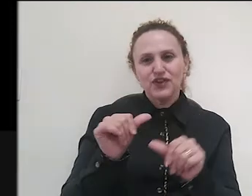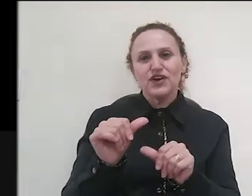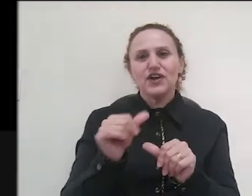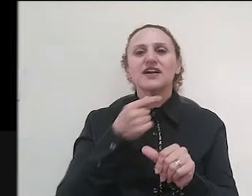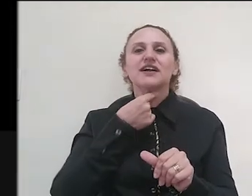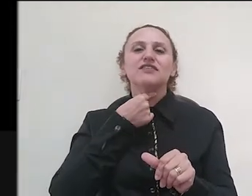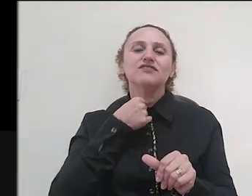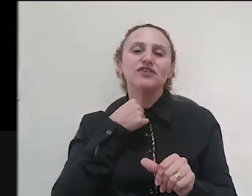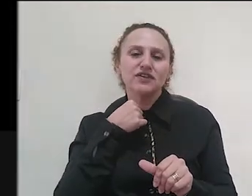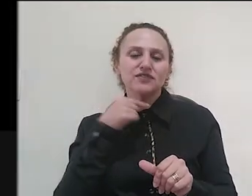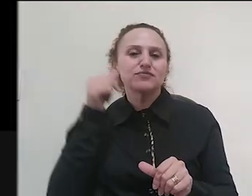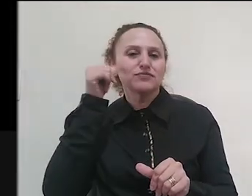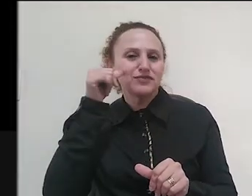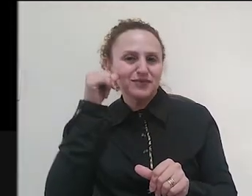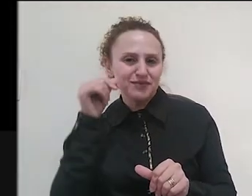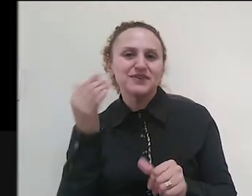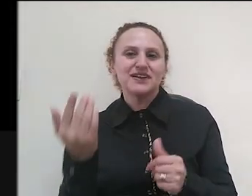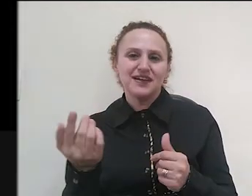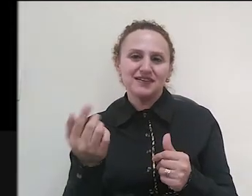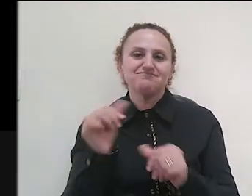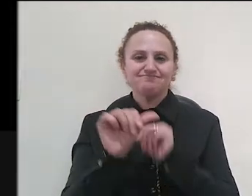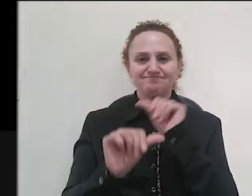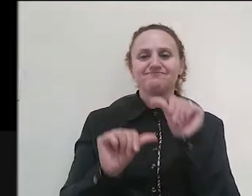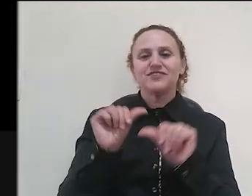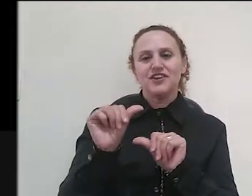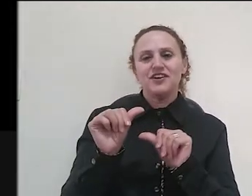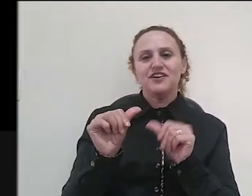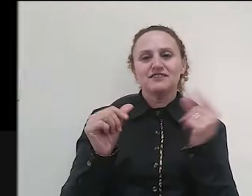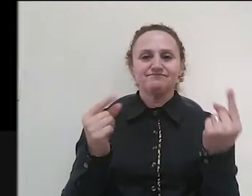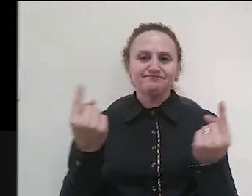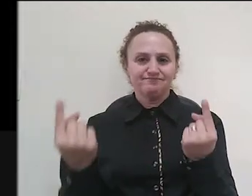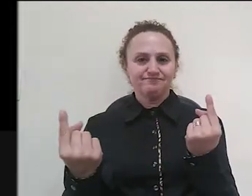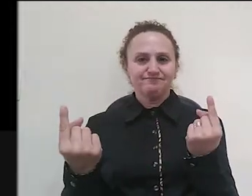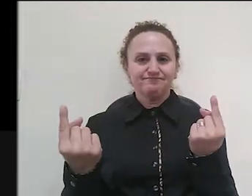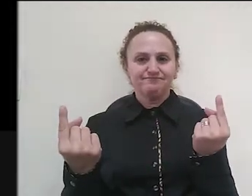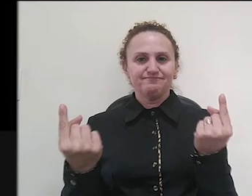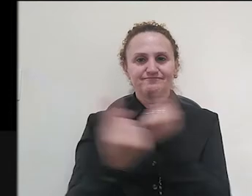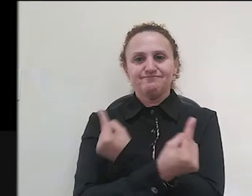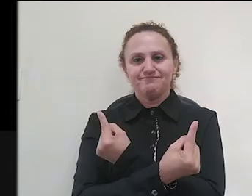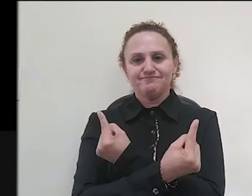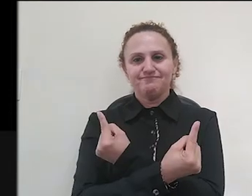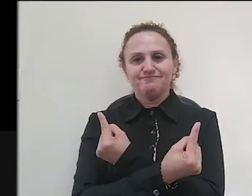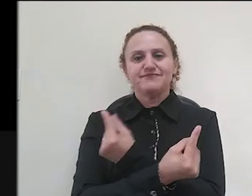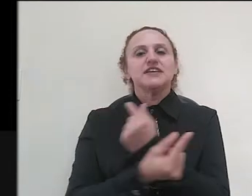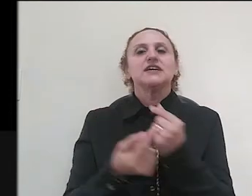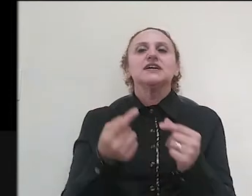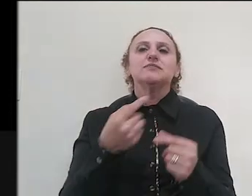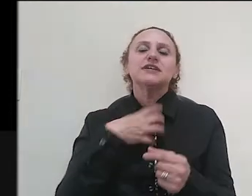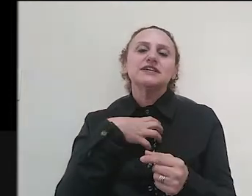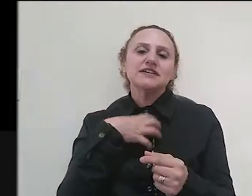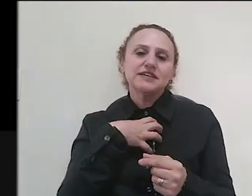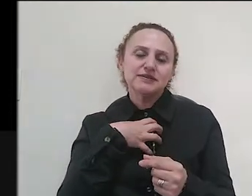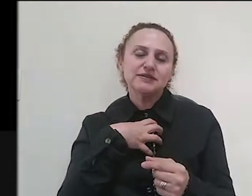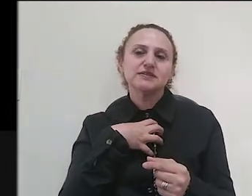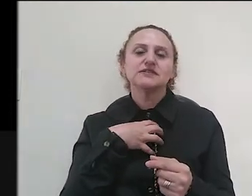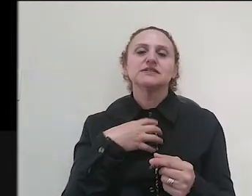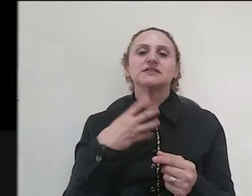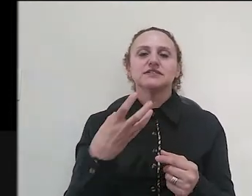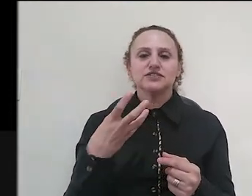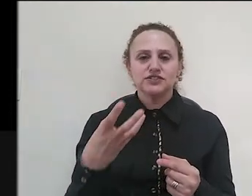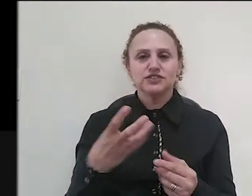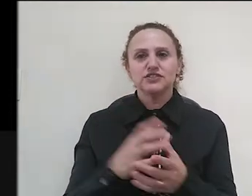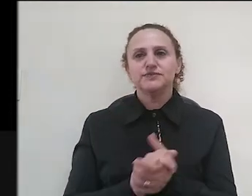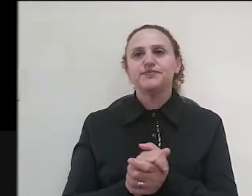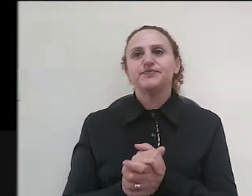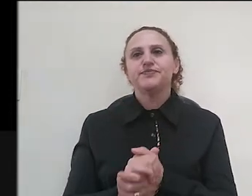a ausência do amado, né? E outra cantiga aqui, uma cantiga de amor, é a cantiga Sua Partindo-se, do João Ruiz